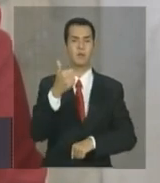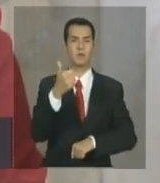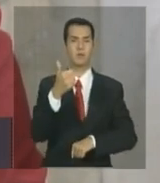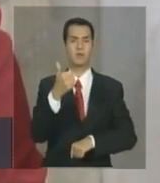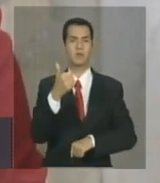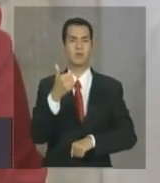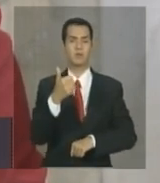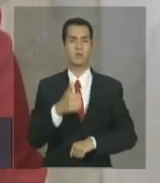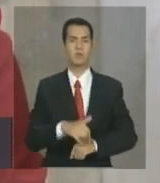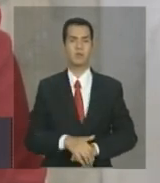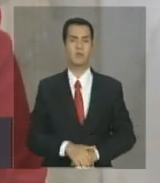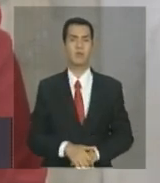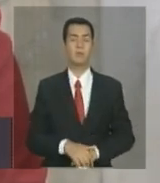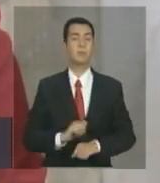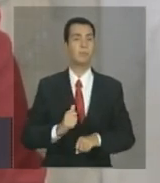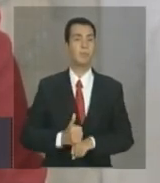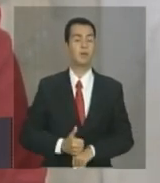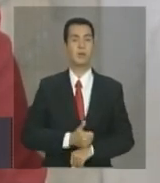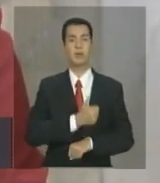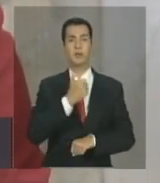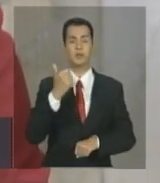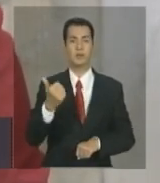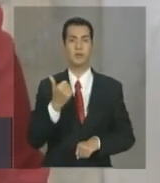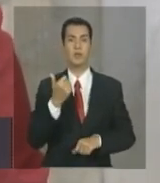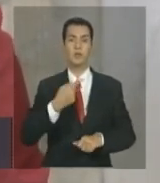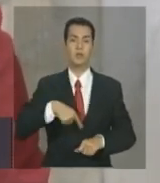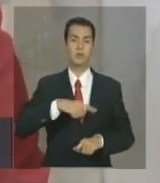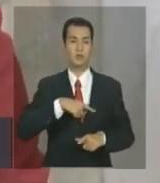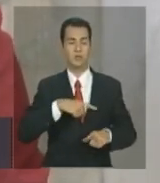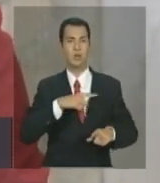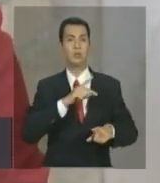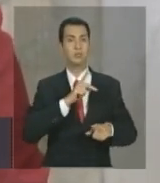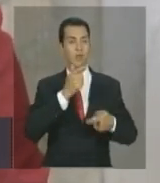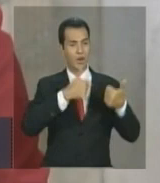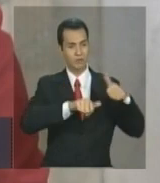a possibilidade de avaliação e monitoramento.